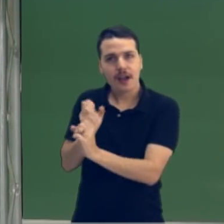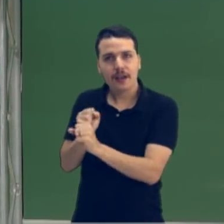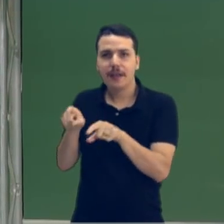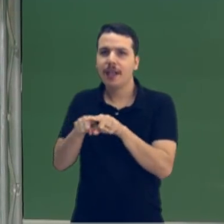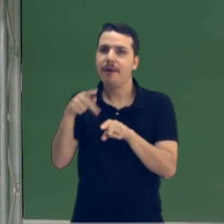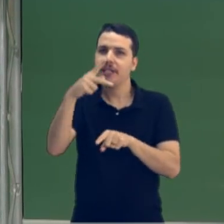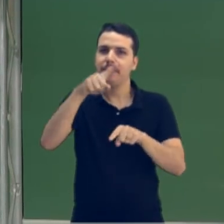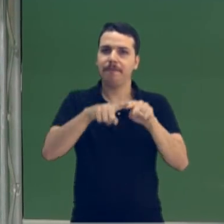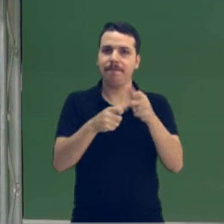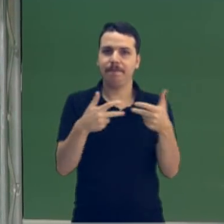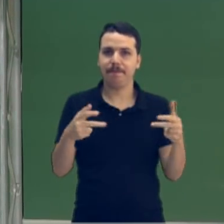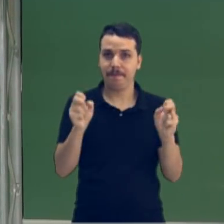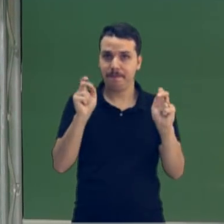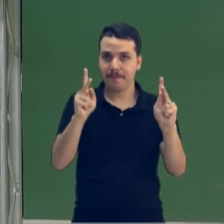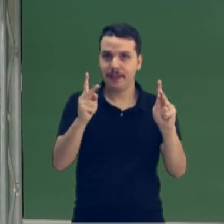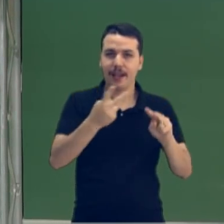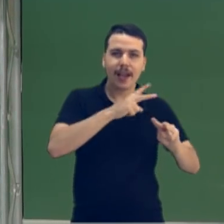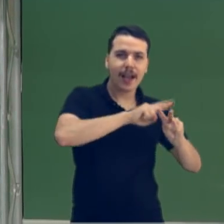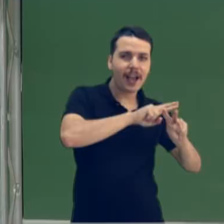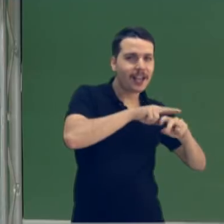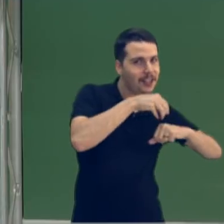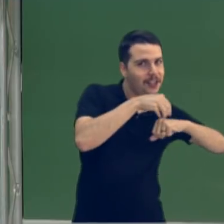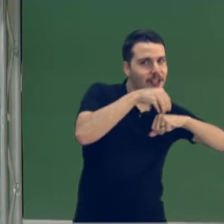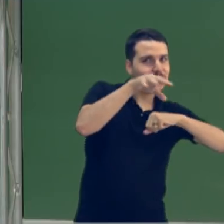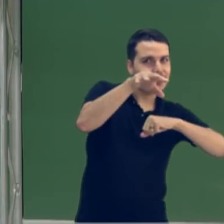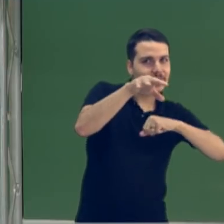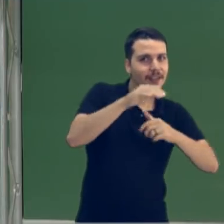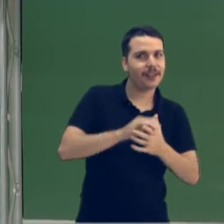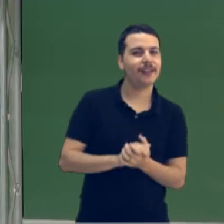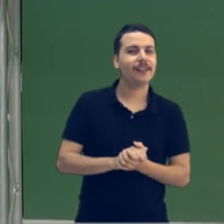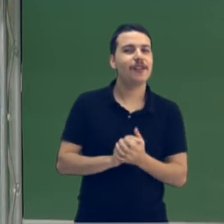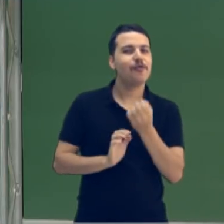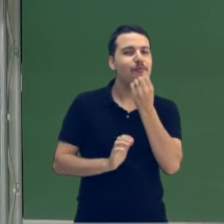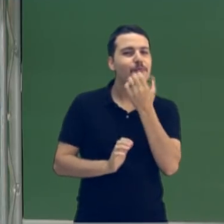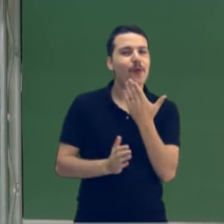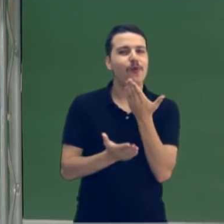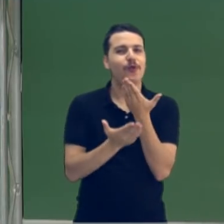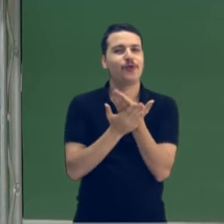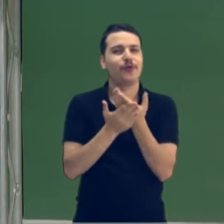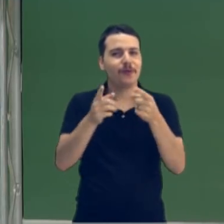ok? Hashtag fica a dica. Um bom estudo a